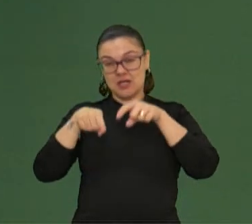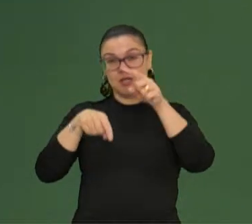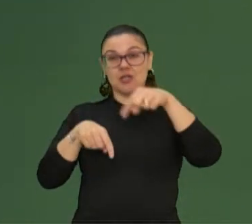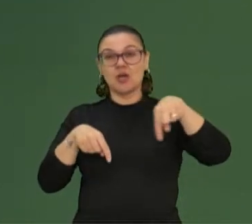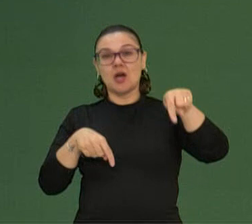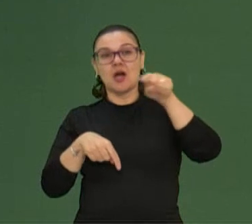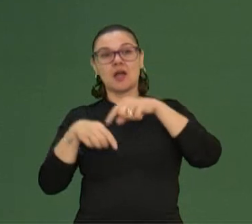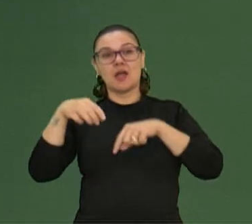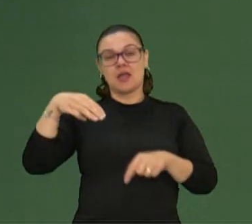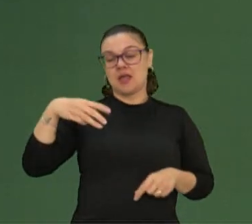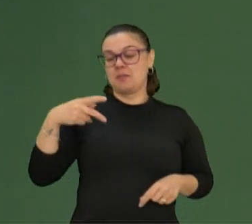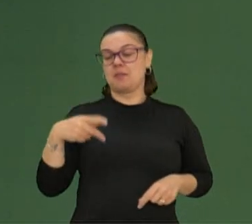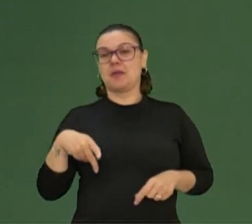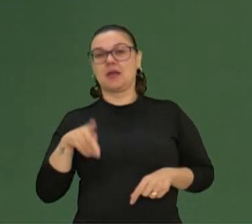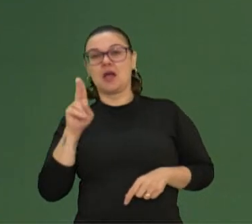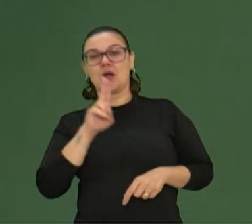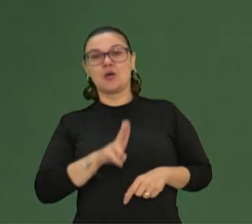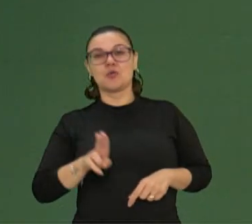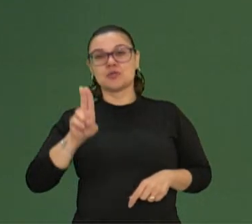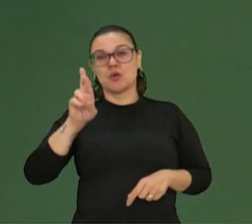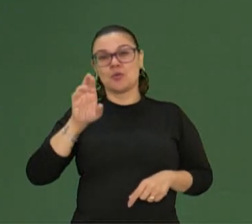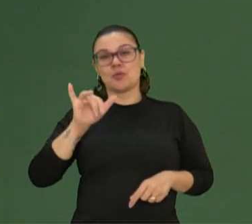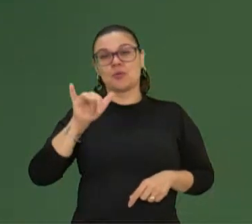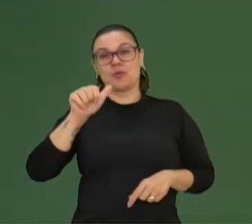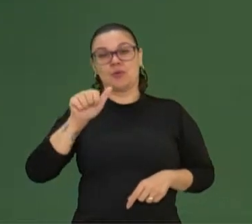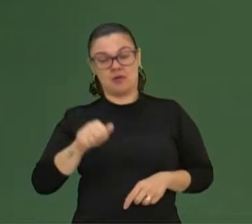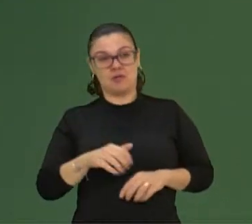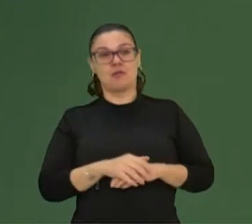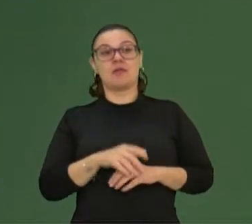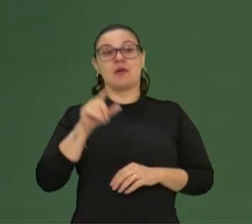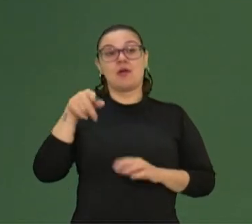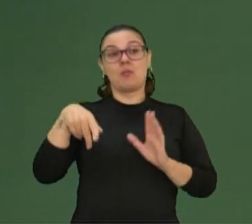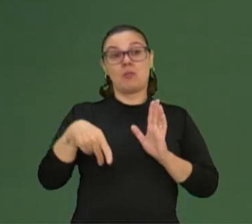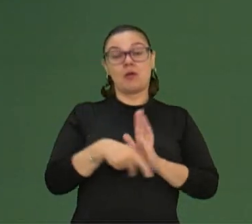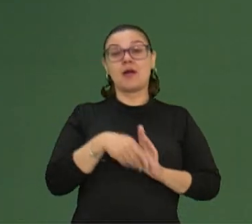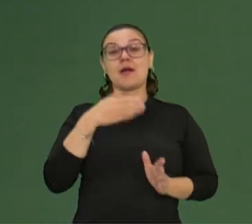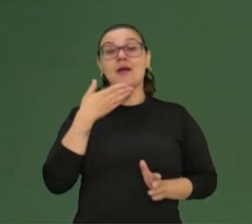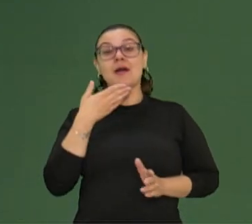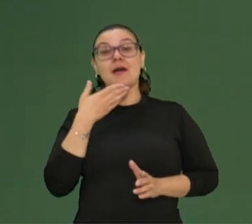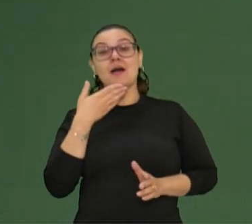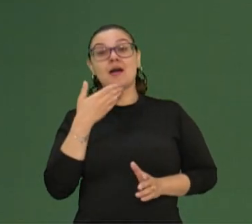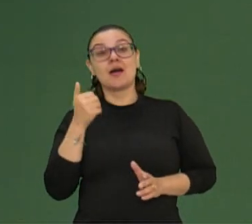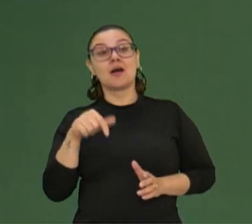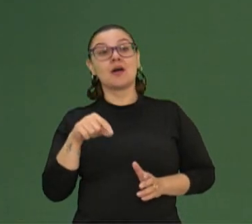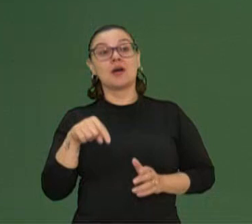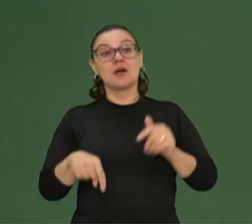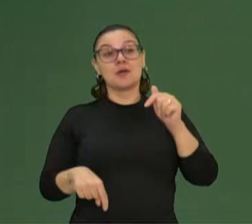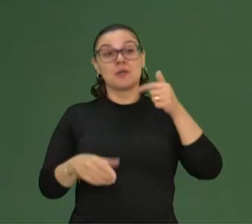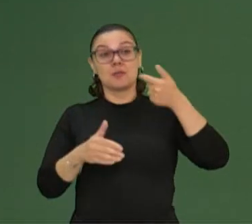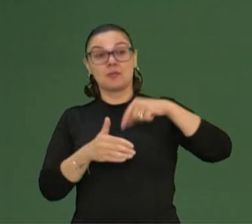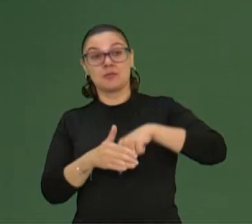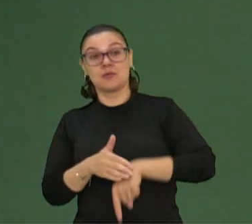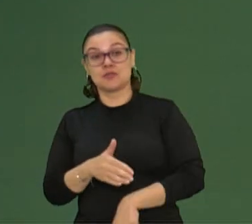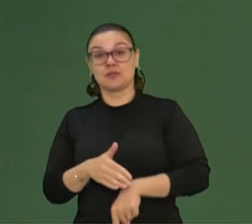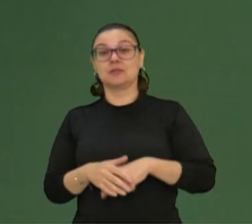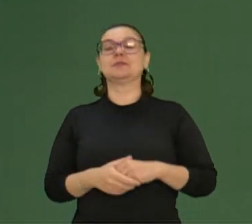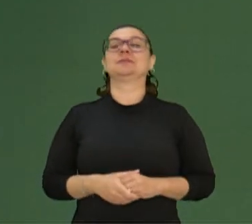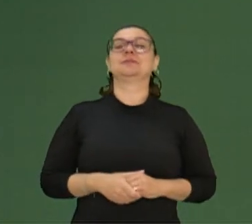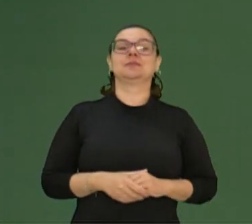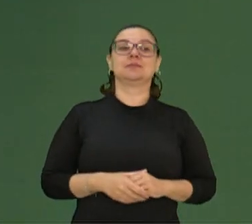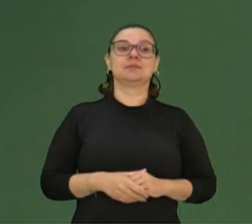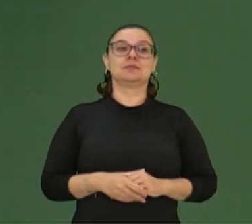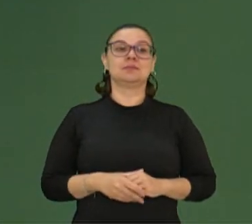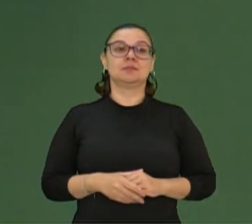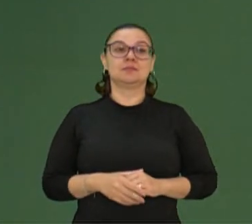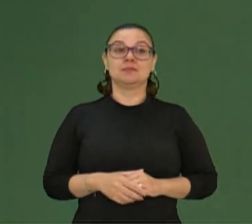usa NPK, usa ureia, são compostos nitrogenados. Era melhor que você plantasse leguminosas, que são plantas que colocam nitrogênio